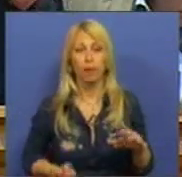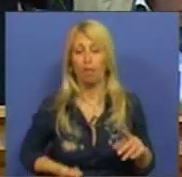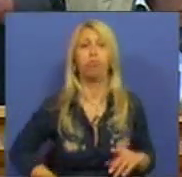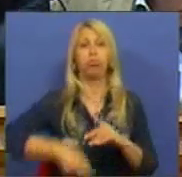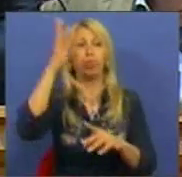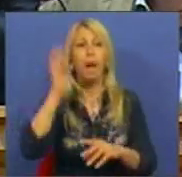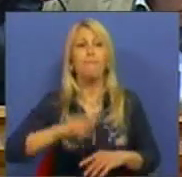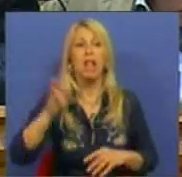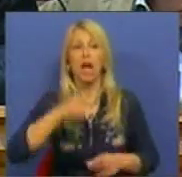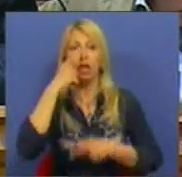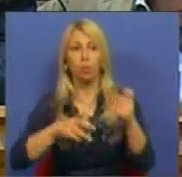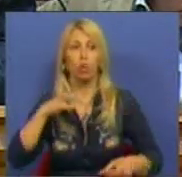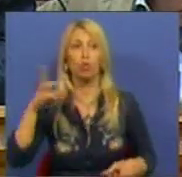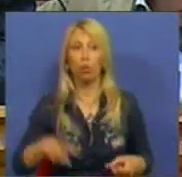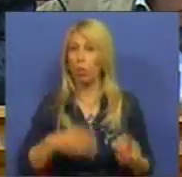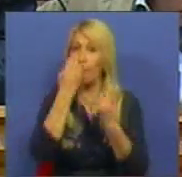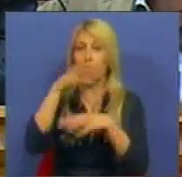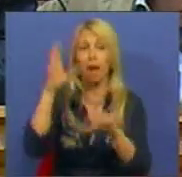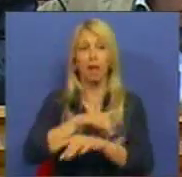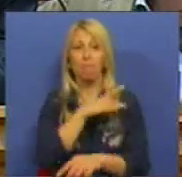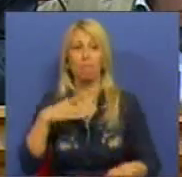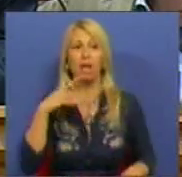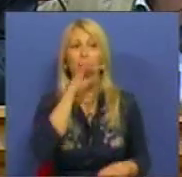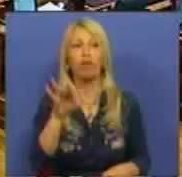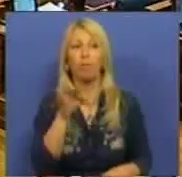milhares de portugueses que ficaram sem médico de família.